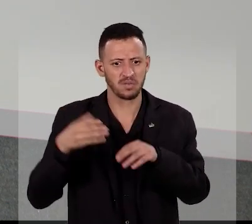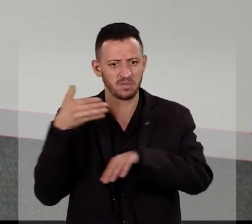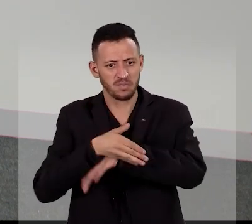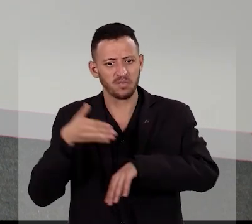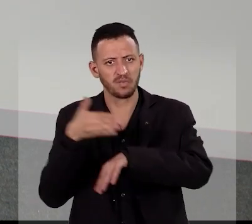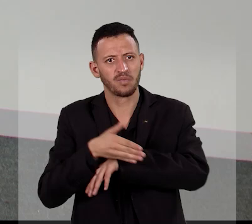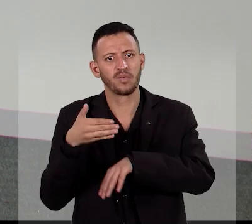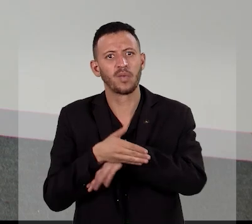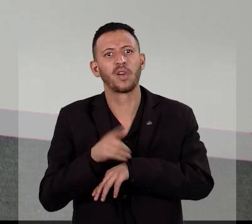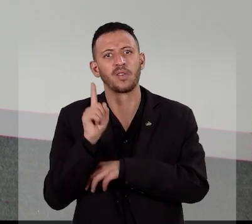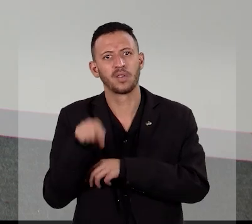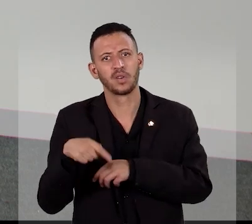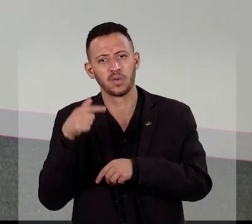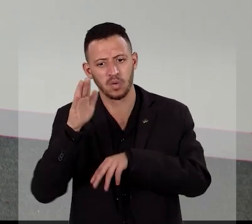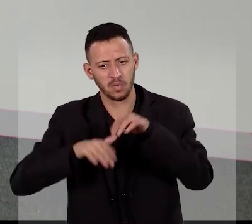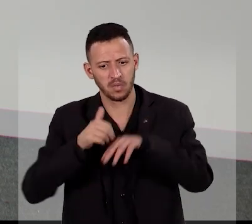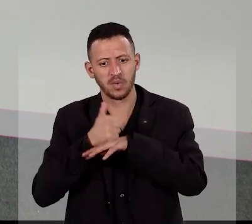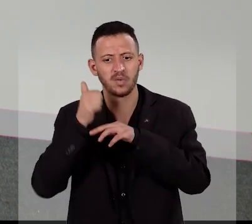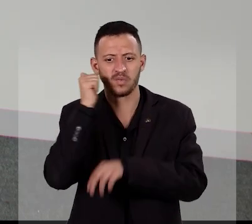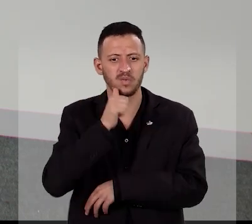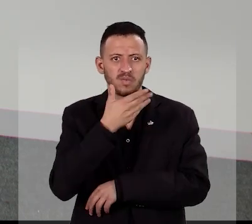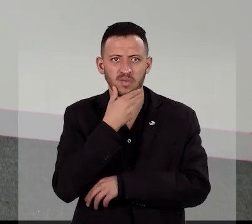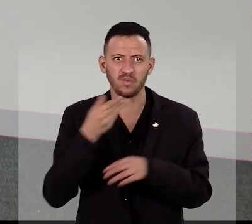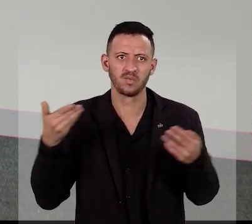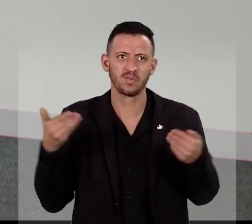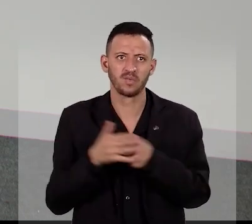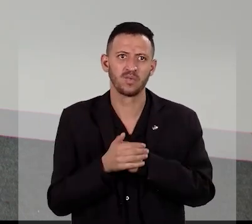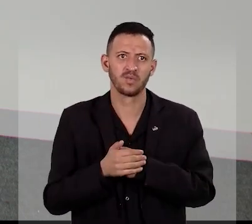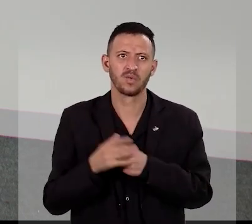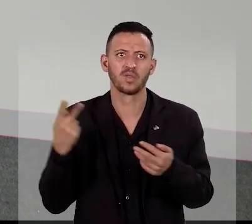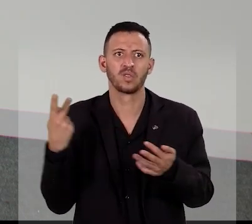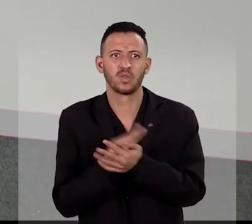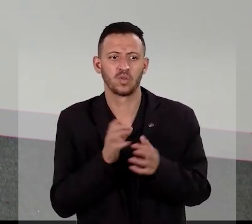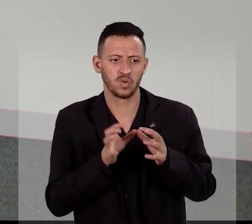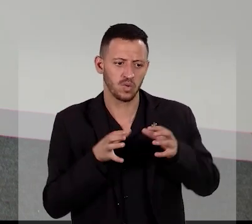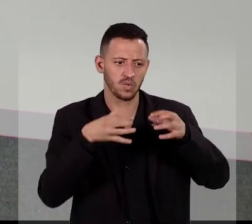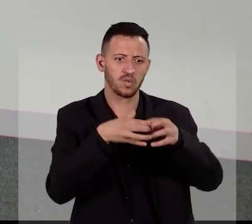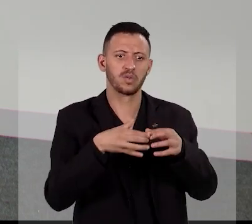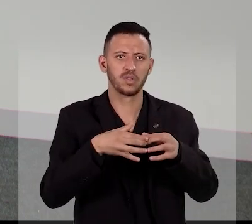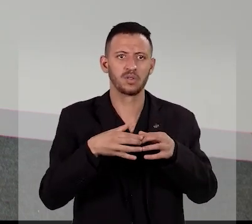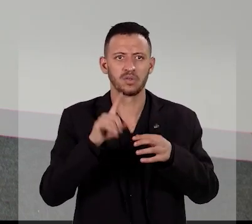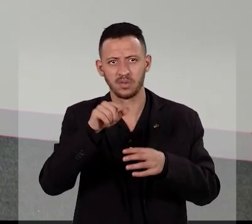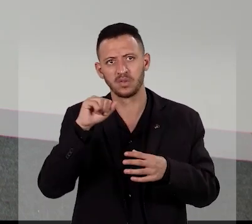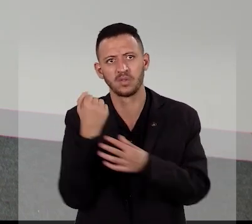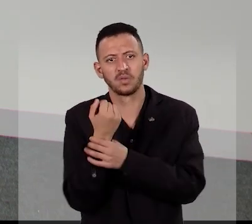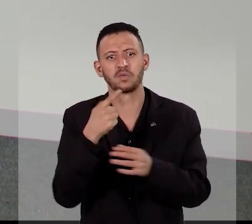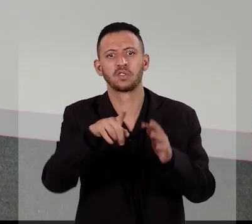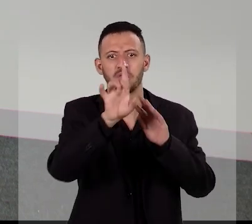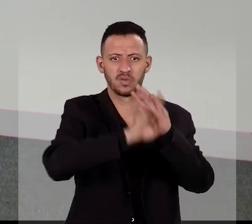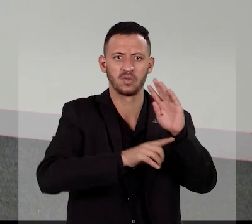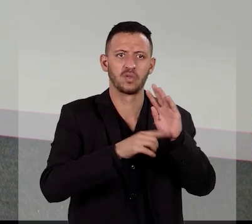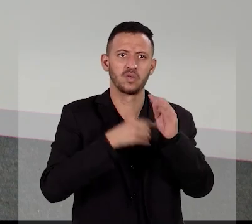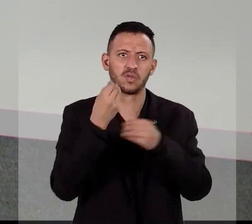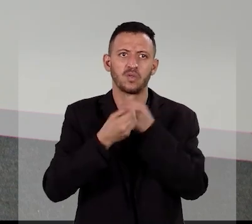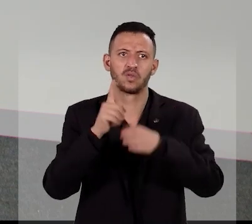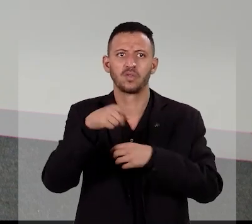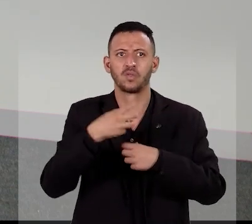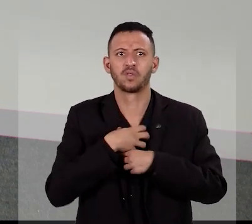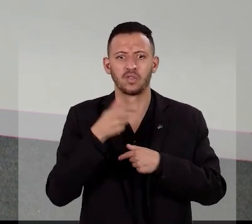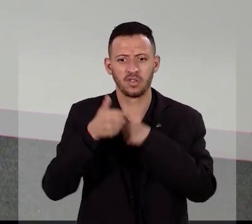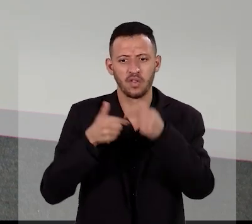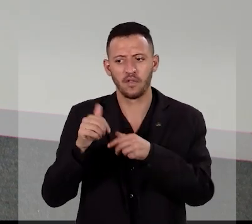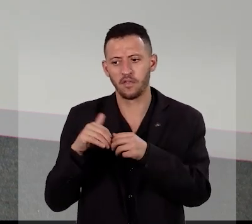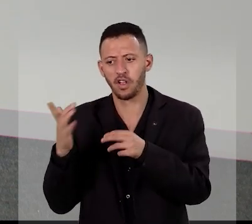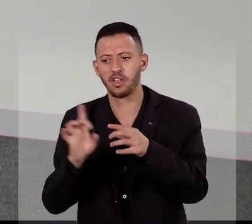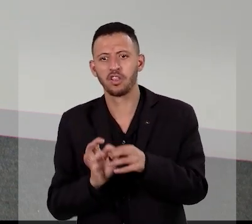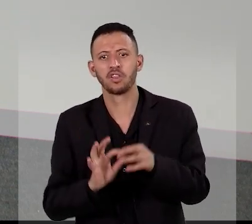da união e participação pacífica dos trabalhadores e trabalhadoras em atos coletivos para a defesa de seus direitos,